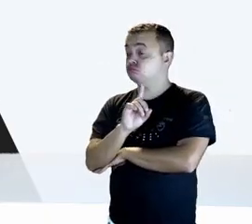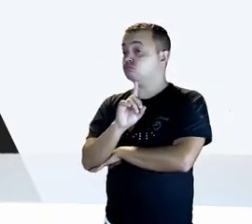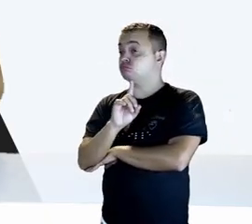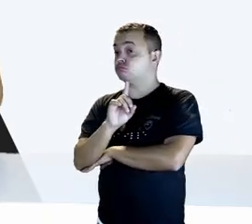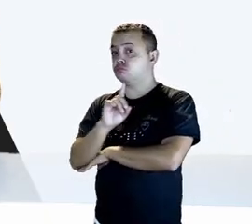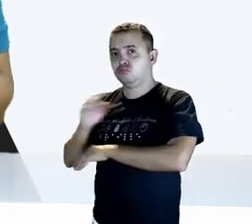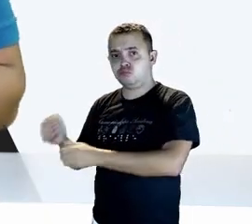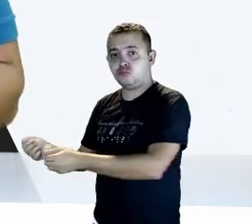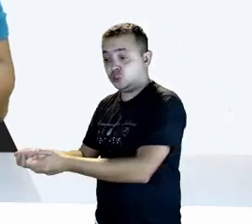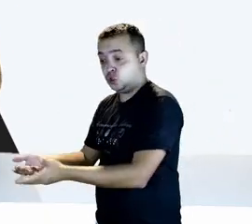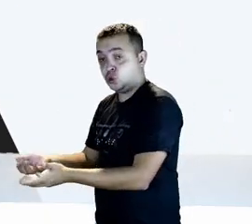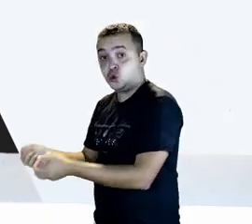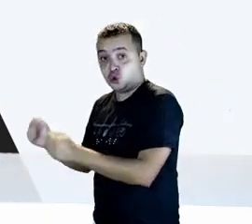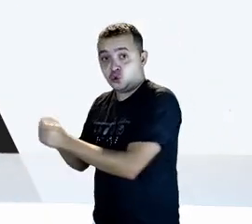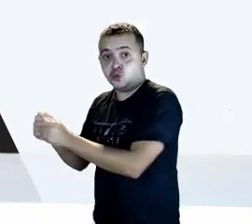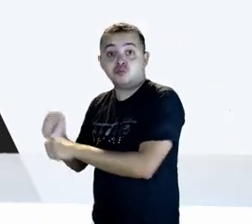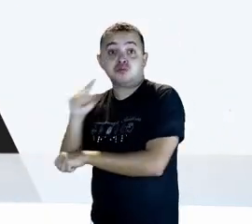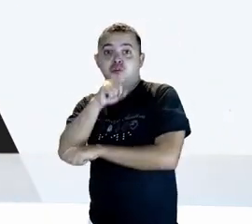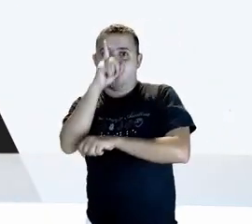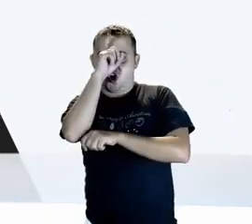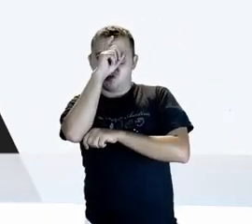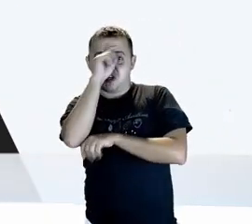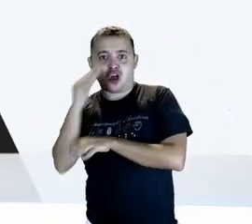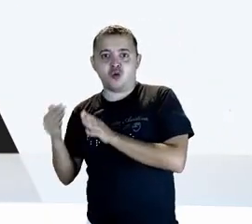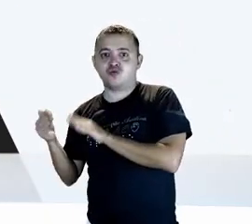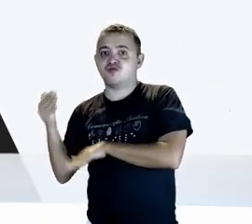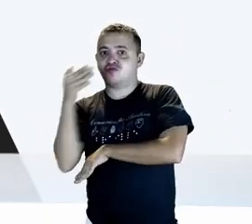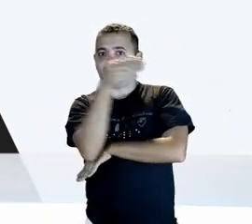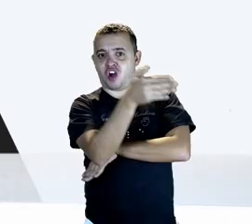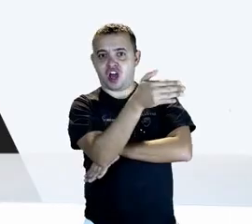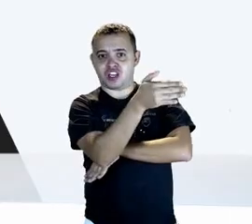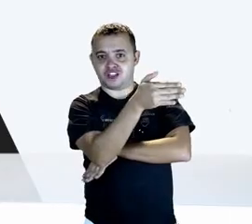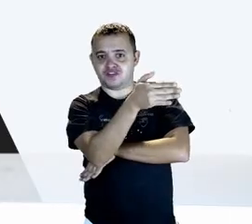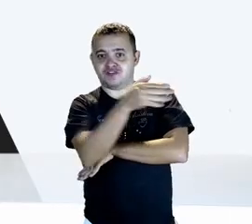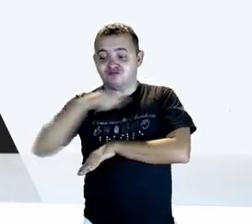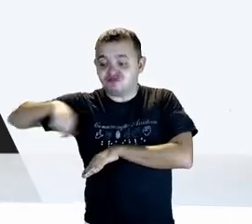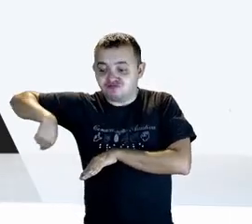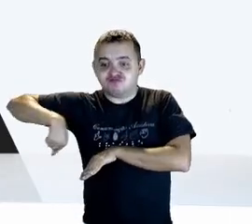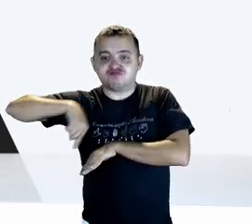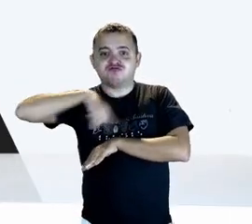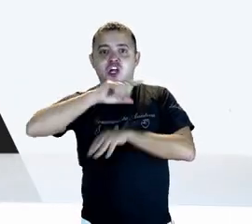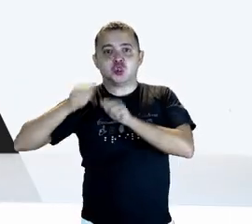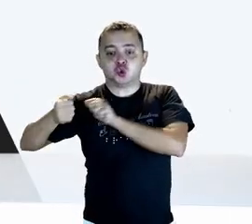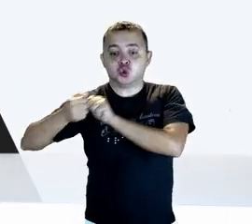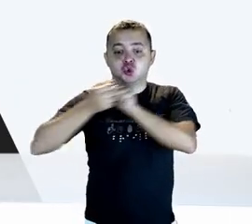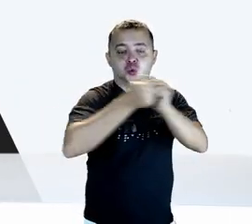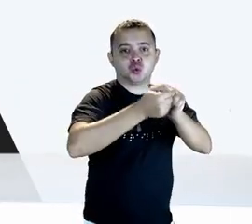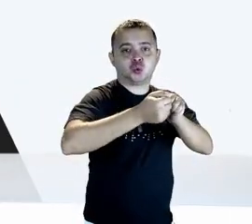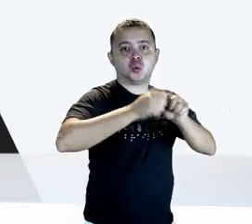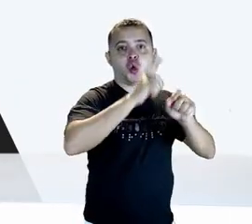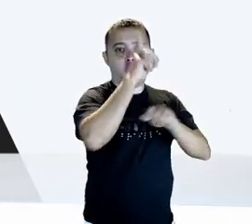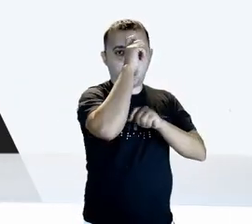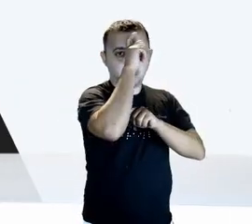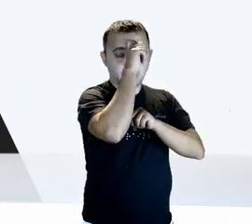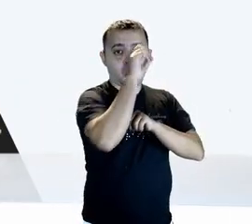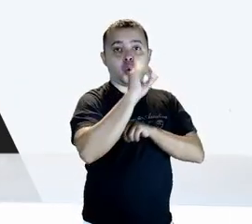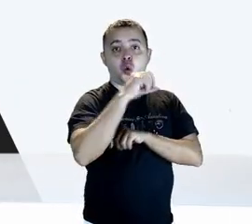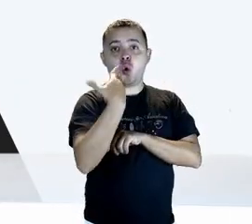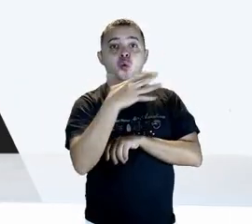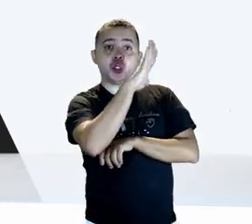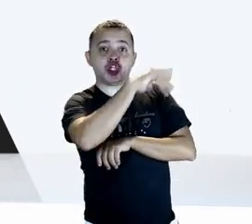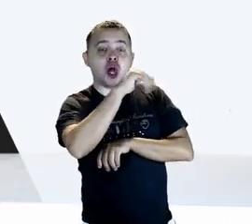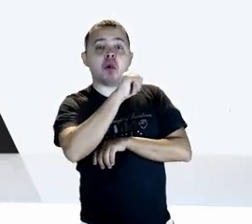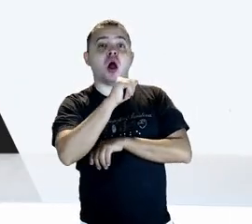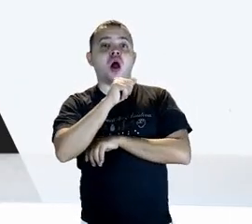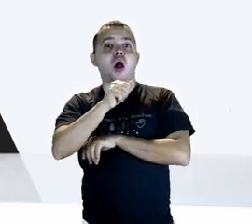atendimento hospitalar é a segunda situação de grande importância que pode fazer uma diferença